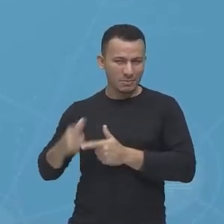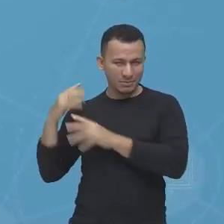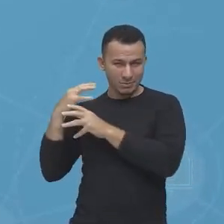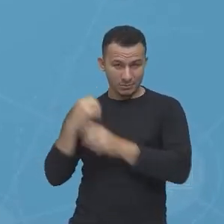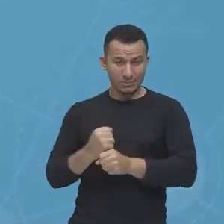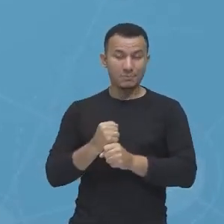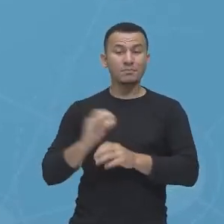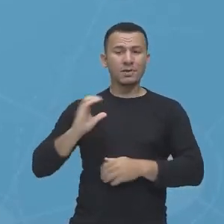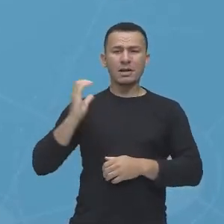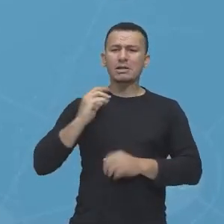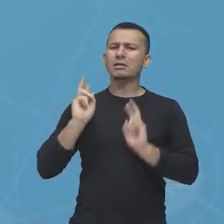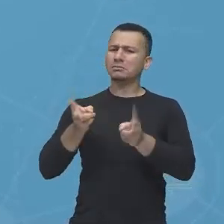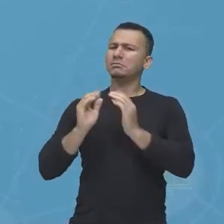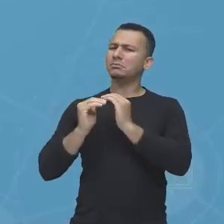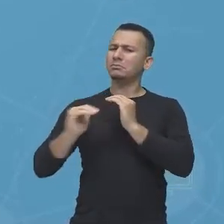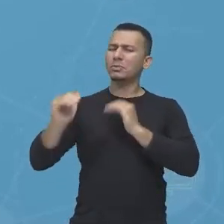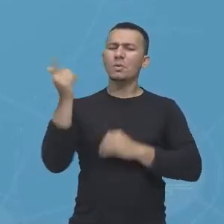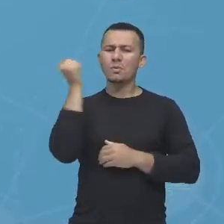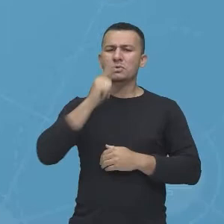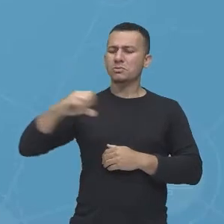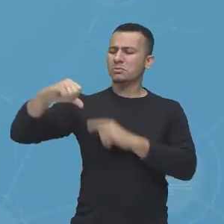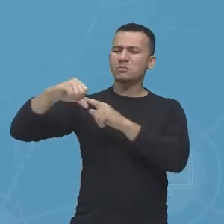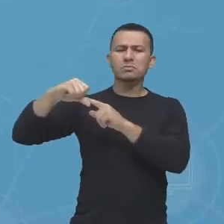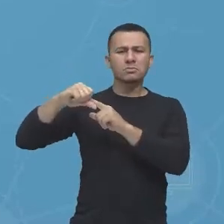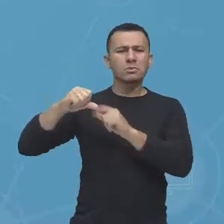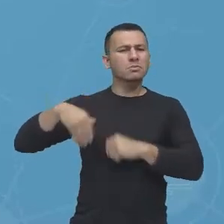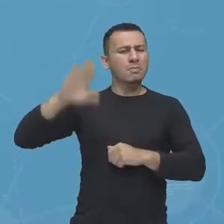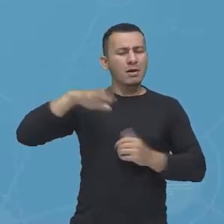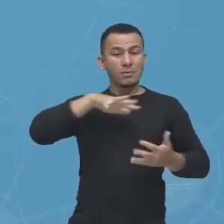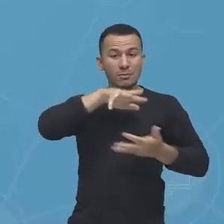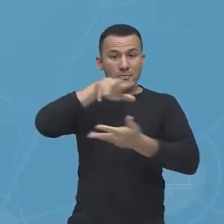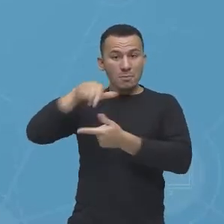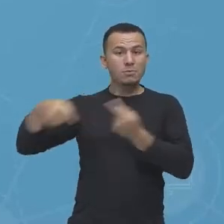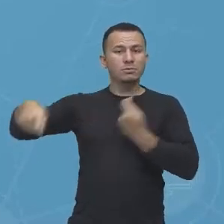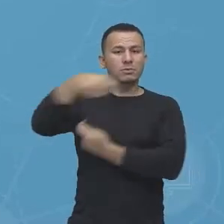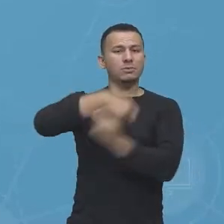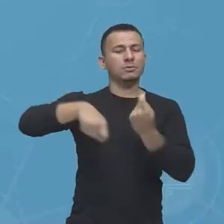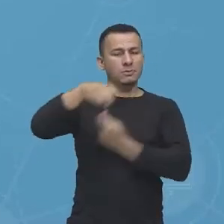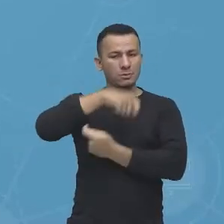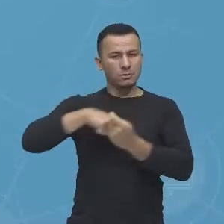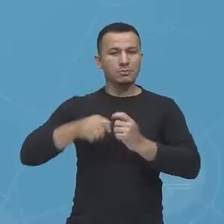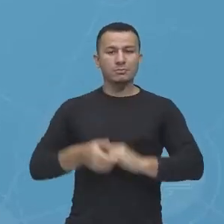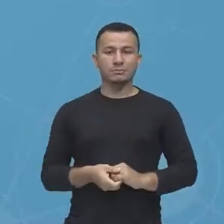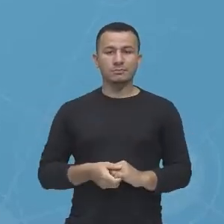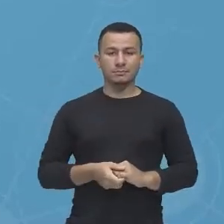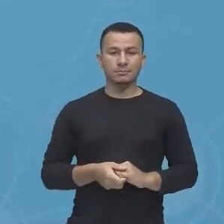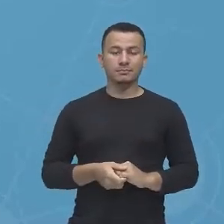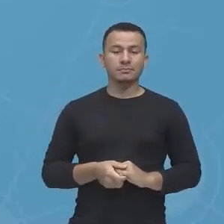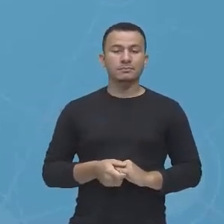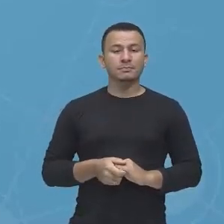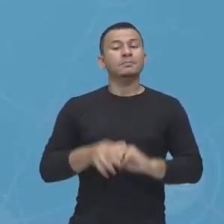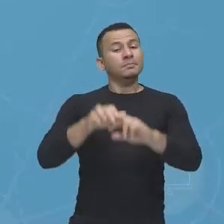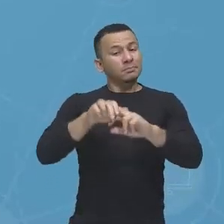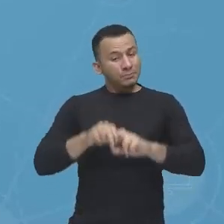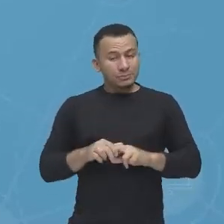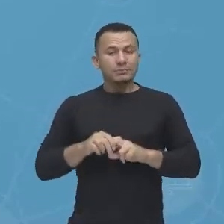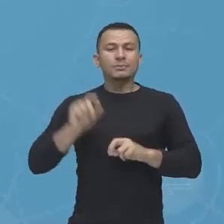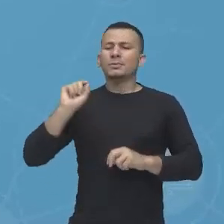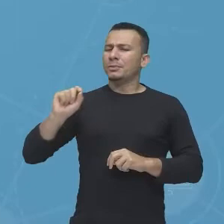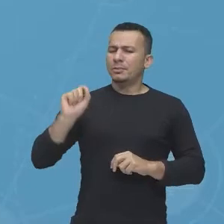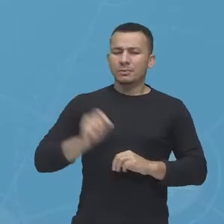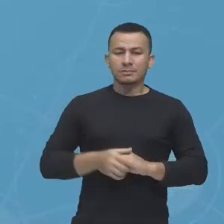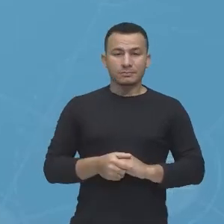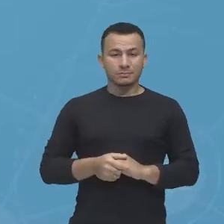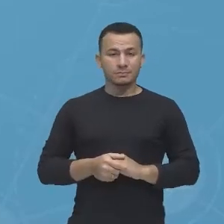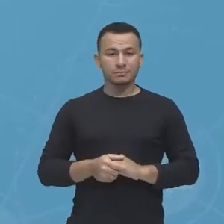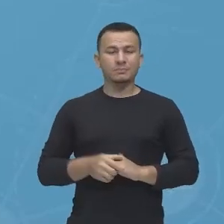O Canadá não, se manteve ali entre as maiores economias, segurando ali essa posição. Tudo isso reflexo de quê, pessoal?